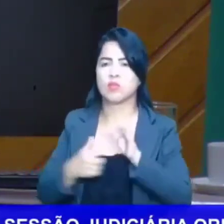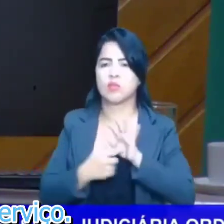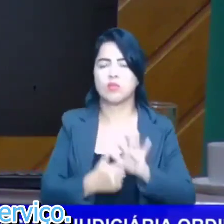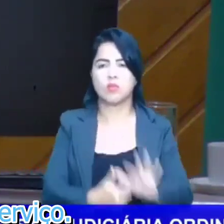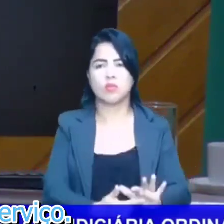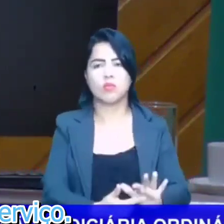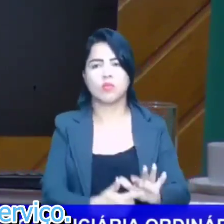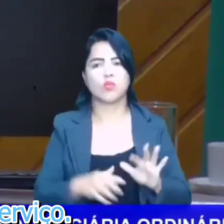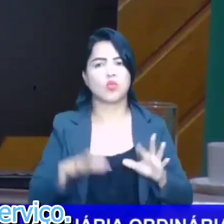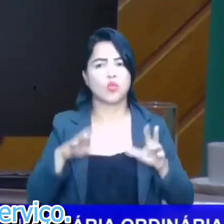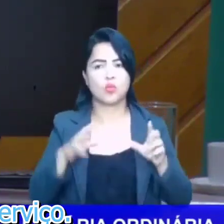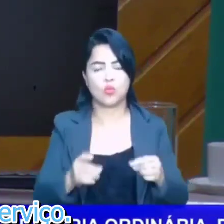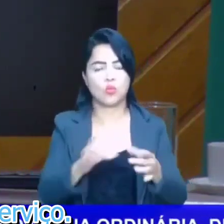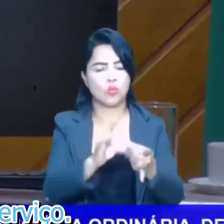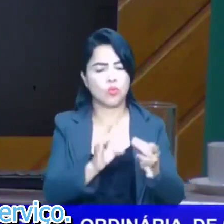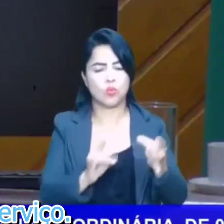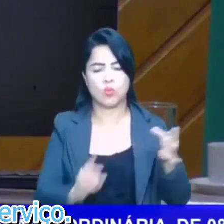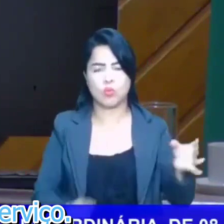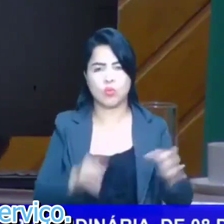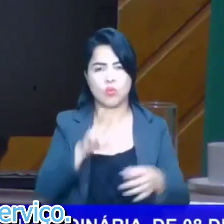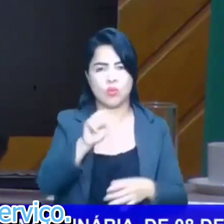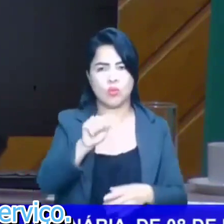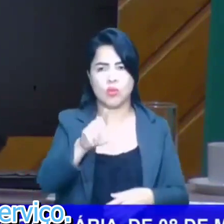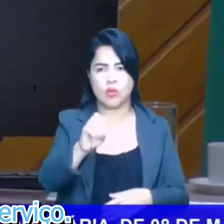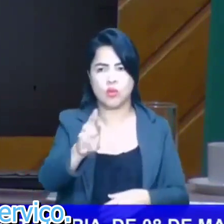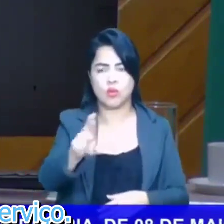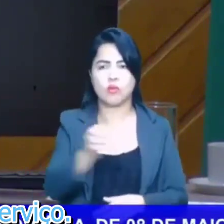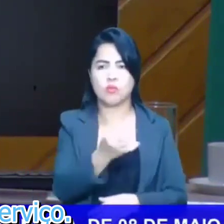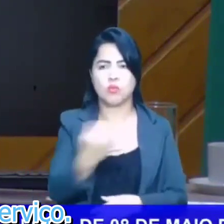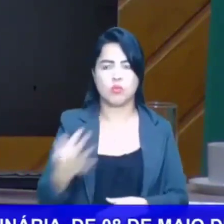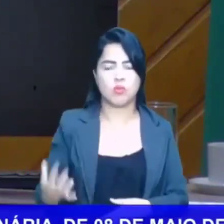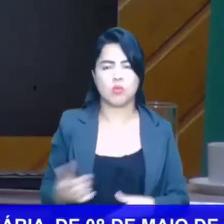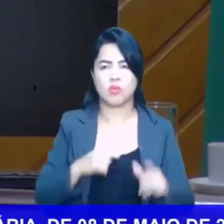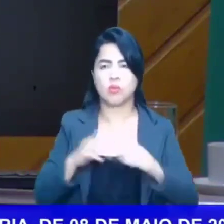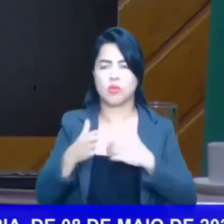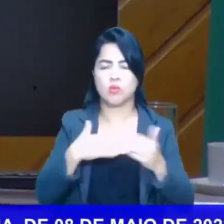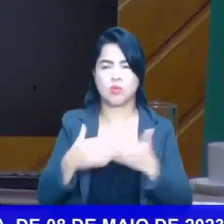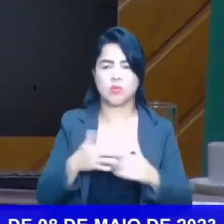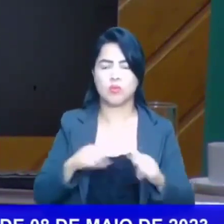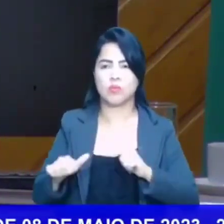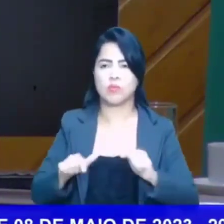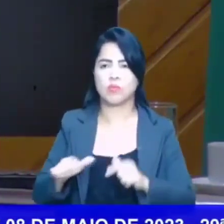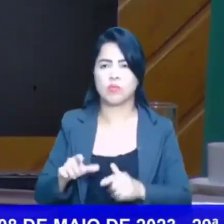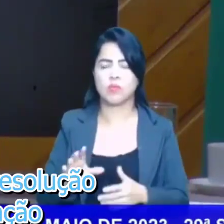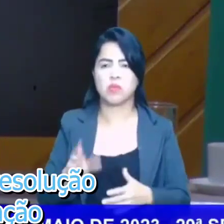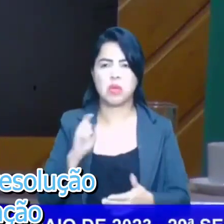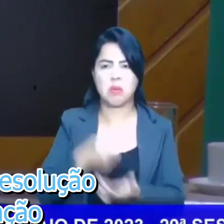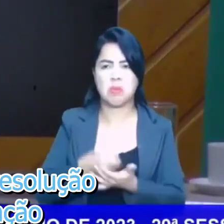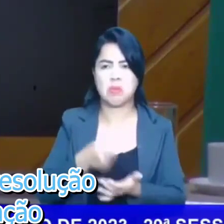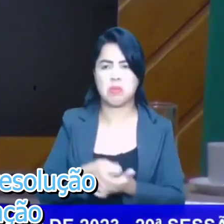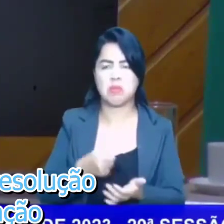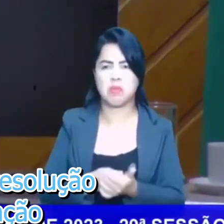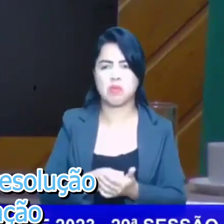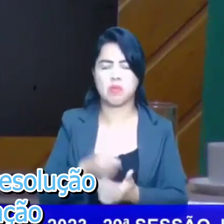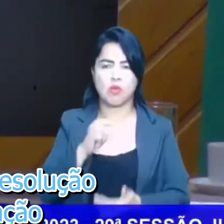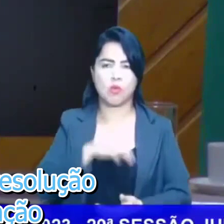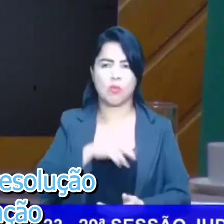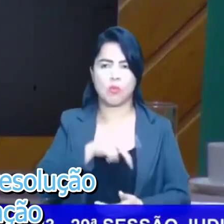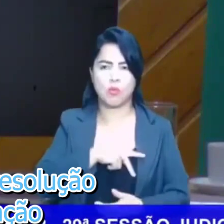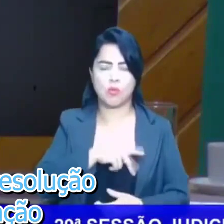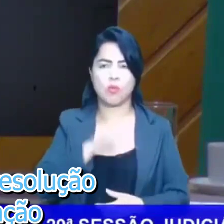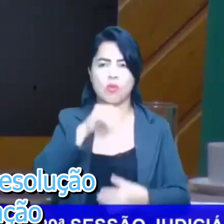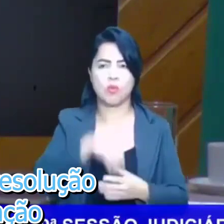indique todo e qualquer valor para todo e qualquer serviço. Não é uma exigência do Ministério Público Eleitoral,